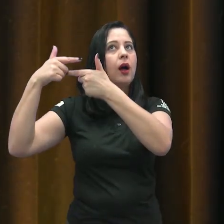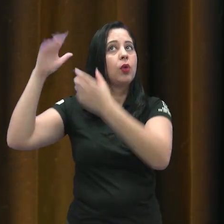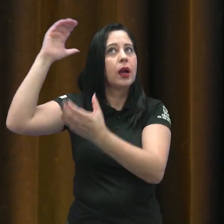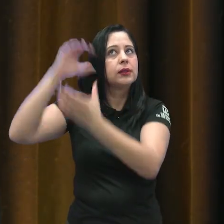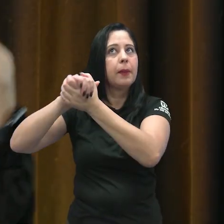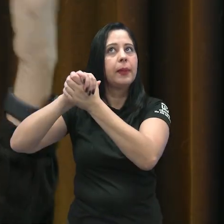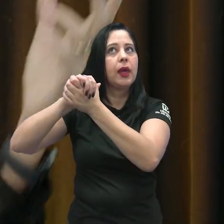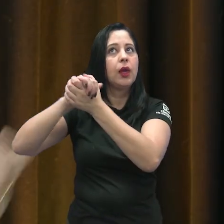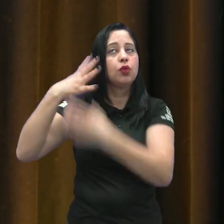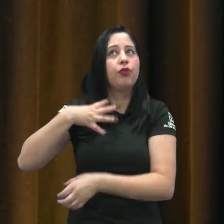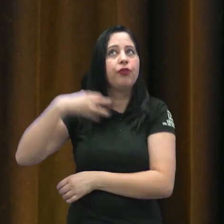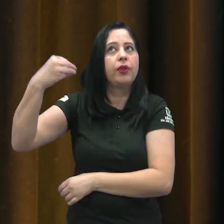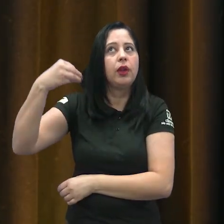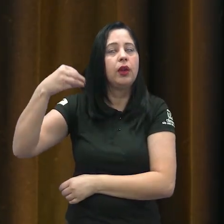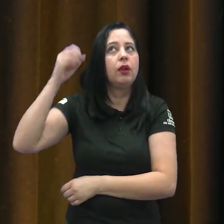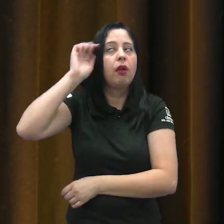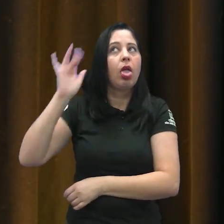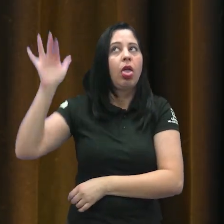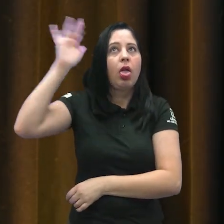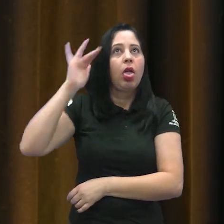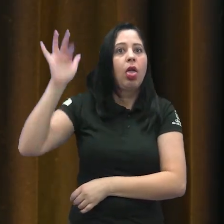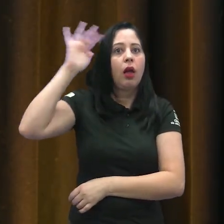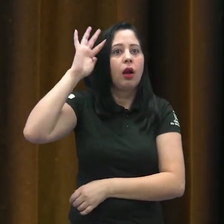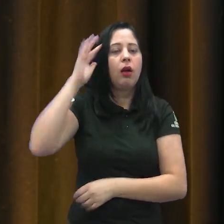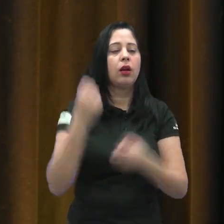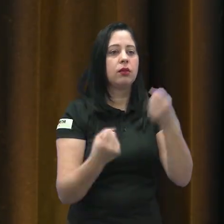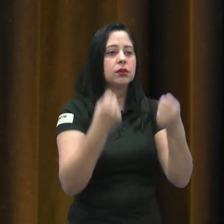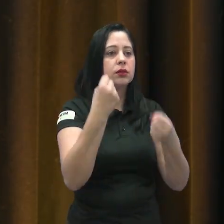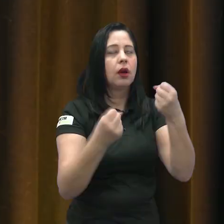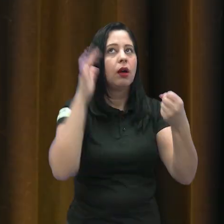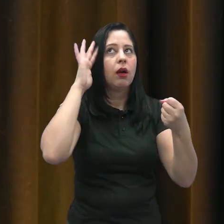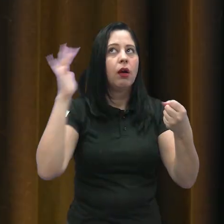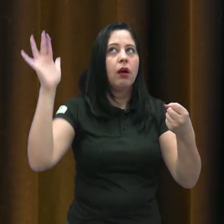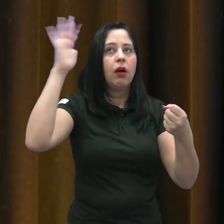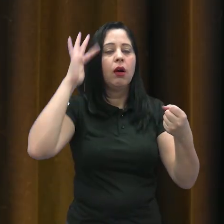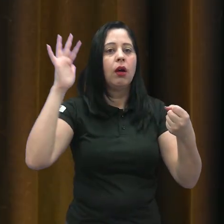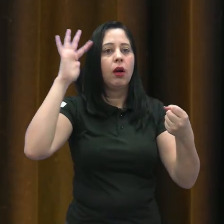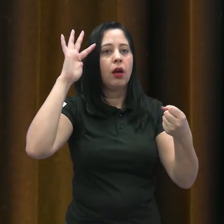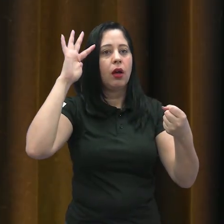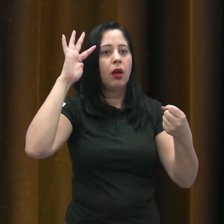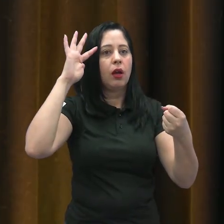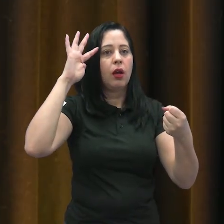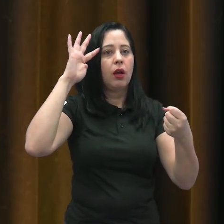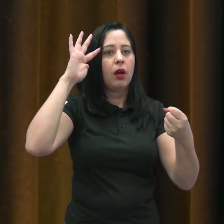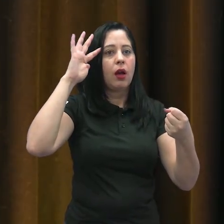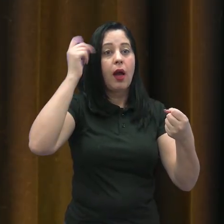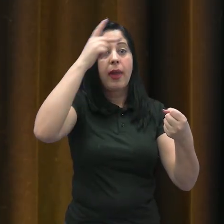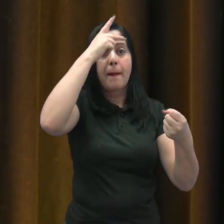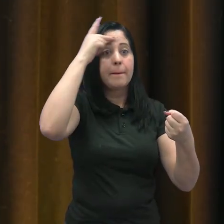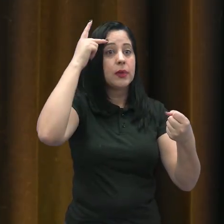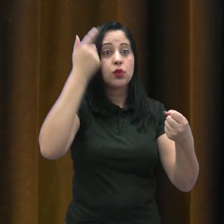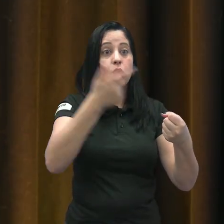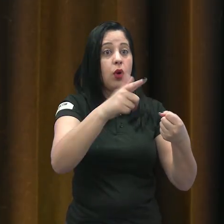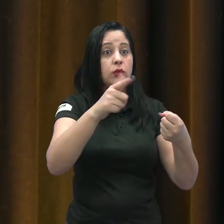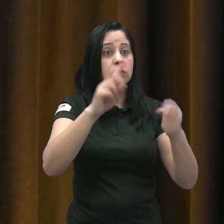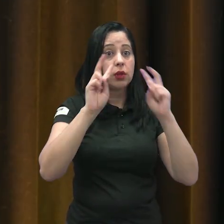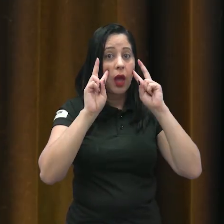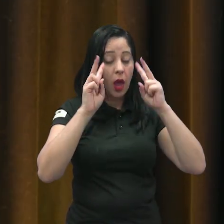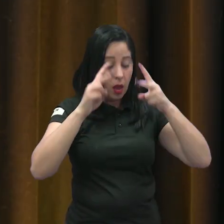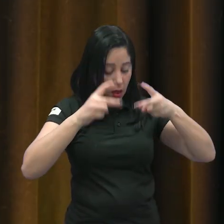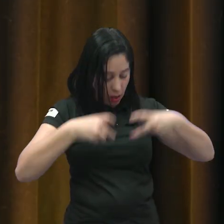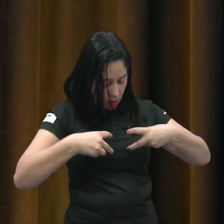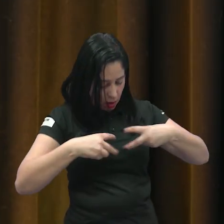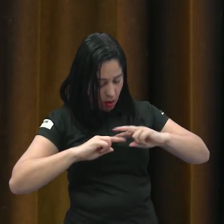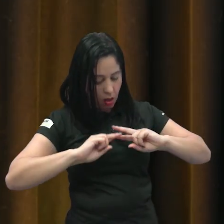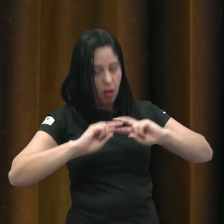nas crianças, relacionamento. E isso faz com que você fique desconectado de você mesmo. Então, me fala uma